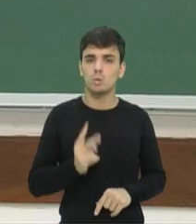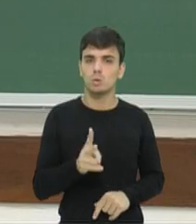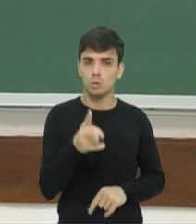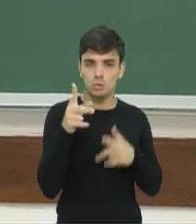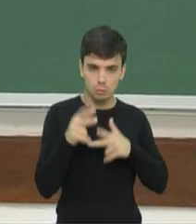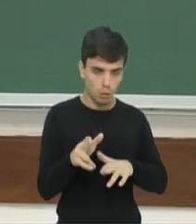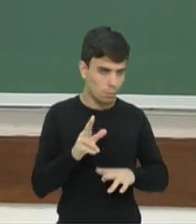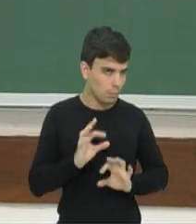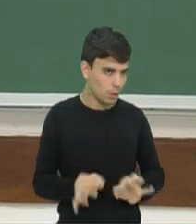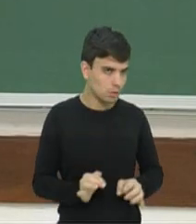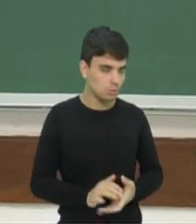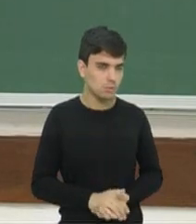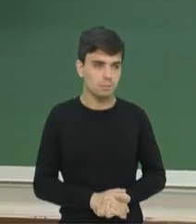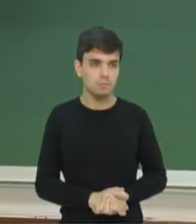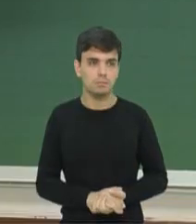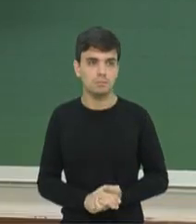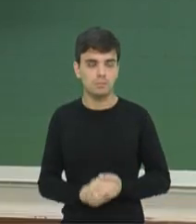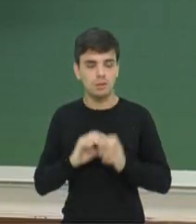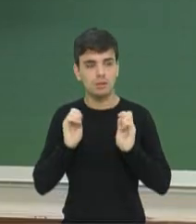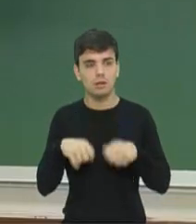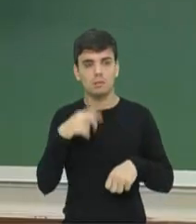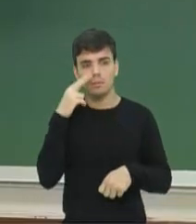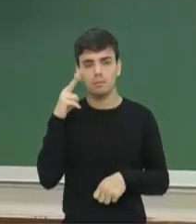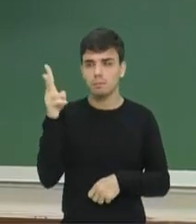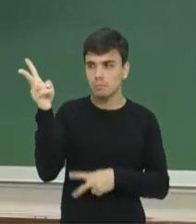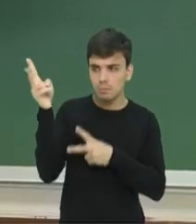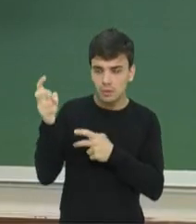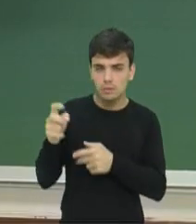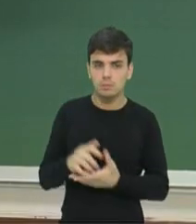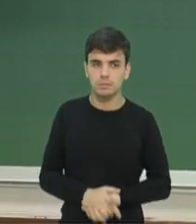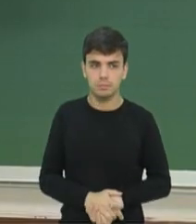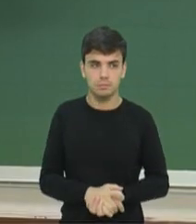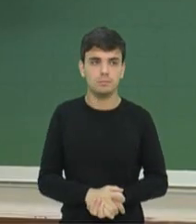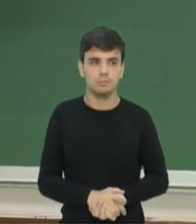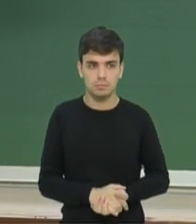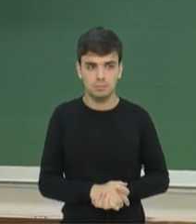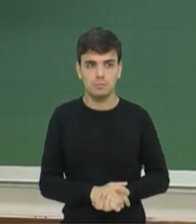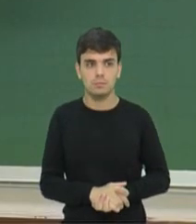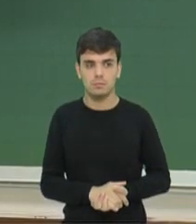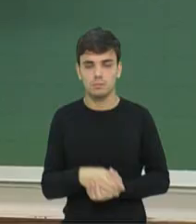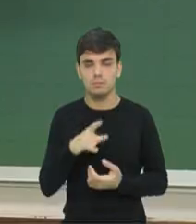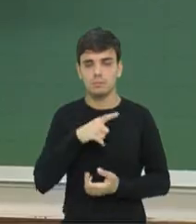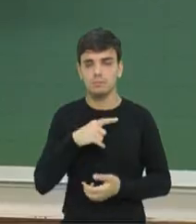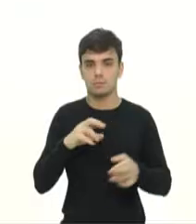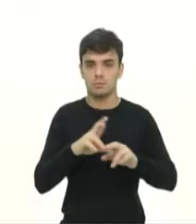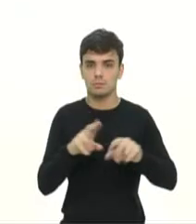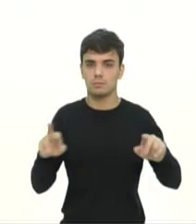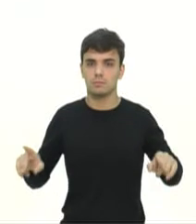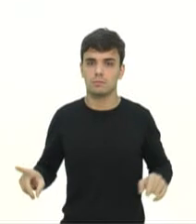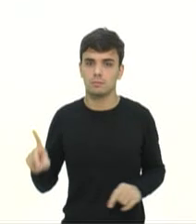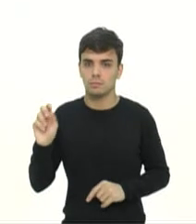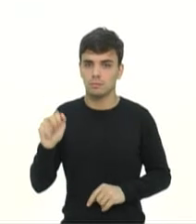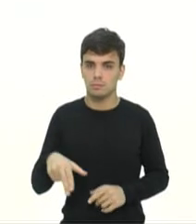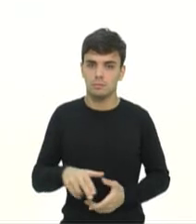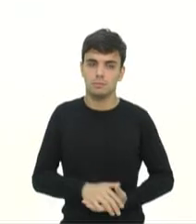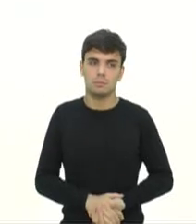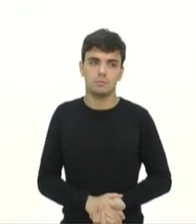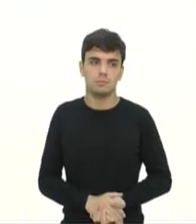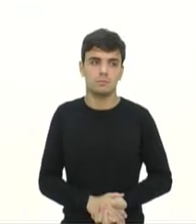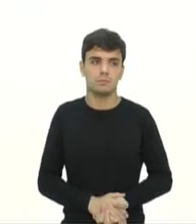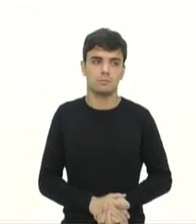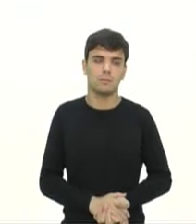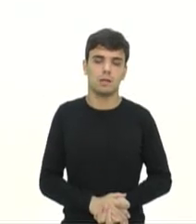as mesmas, né? Então como vocês podem retratar aqui, como vocês podem ver aqui, cada uma delas tem suas diferenciações de Dan aqui colocadas, né?